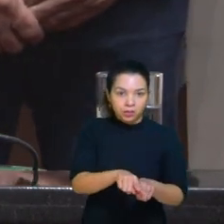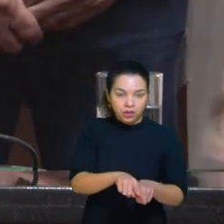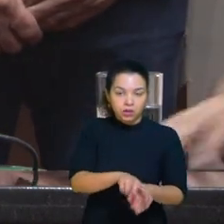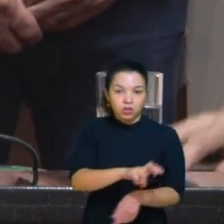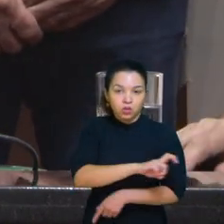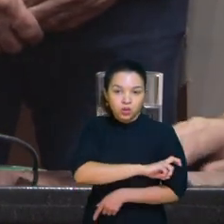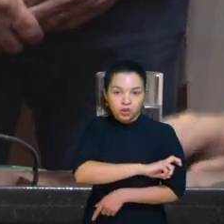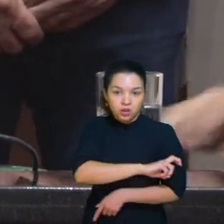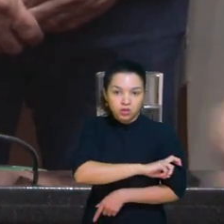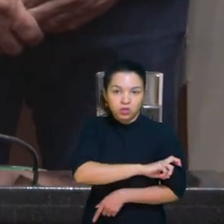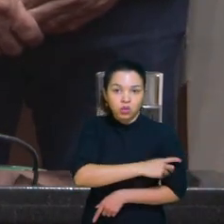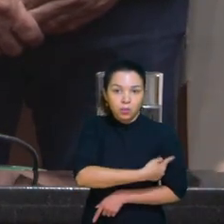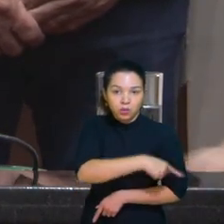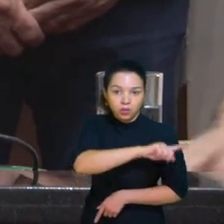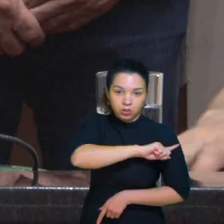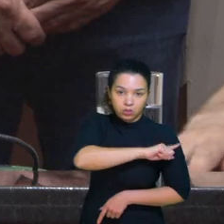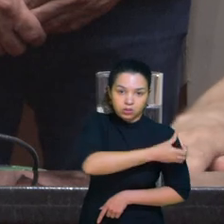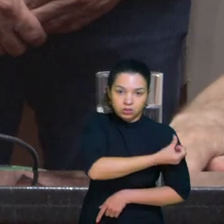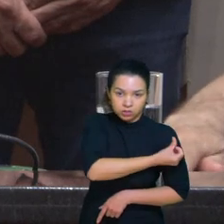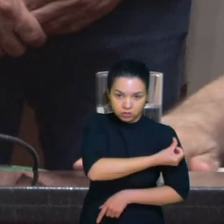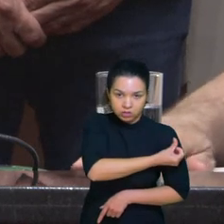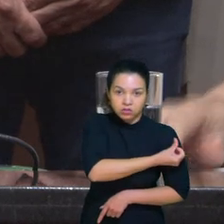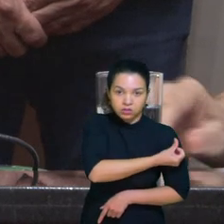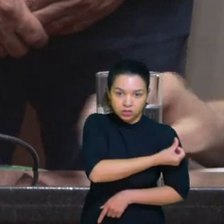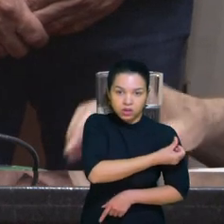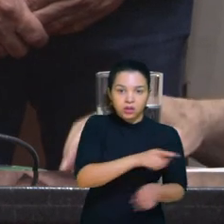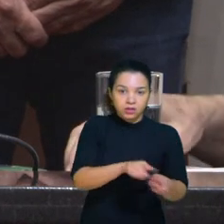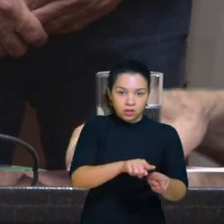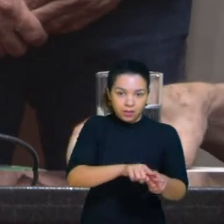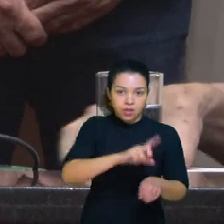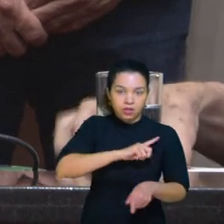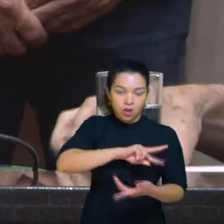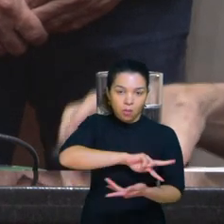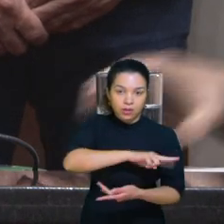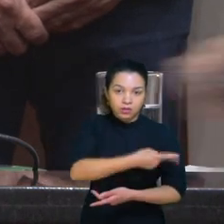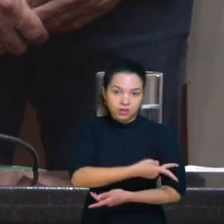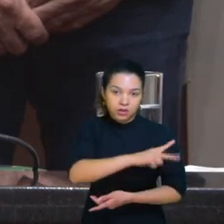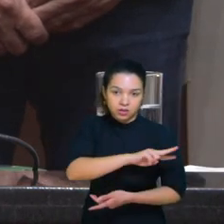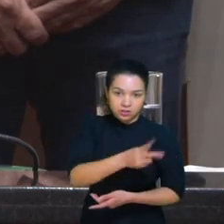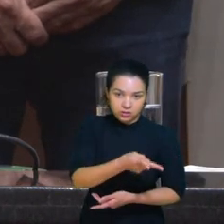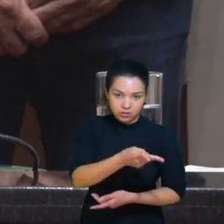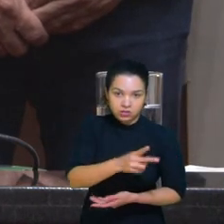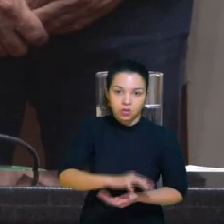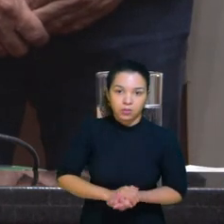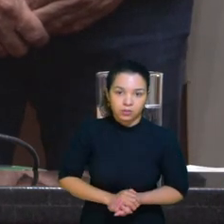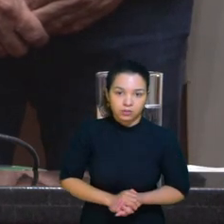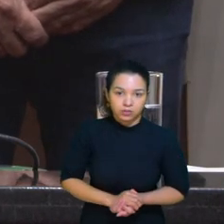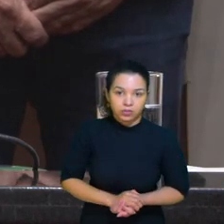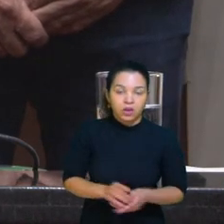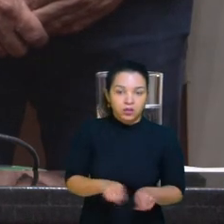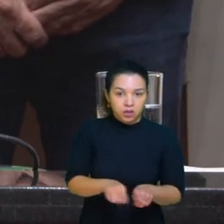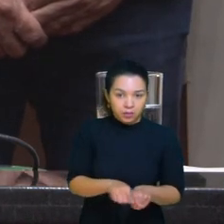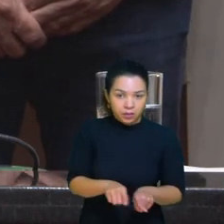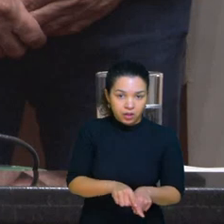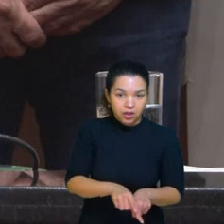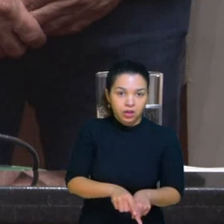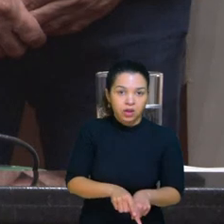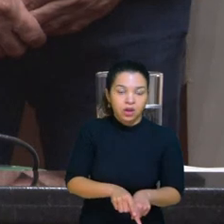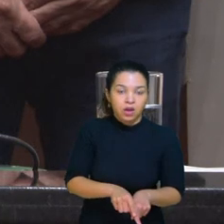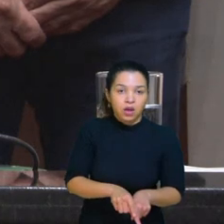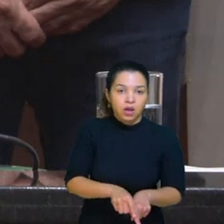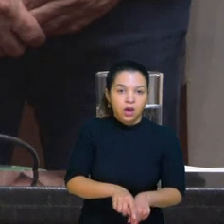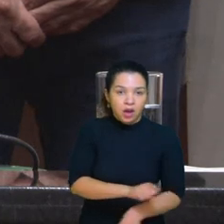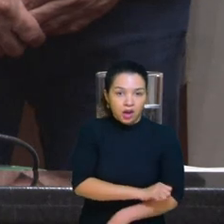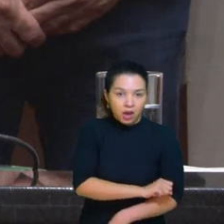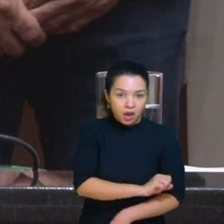pro sexto e do ensino infantil da educação infantil para educação pros anos iniciais a transição nós